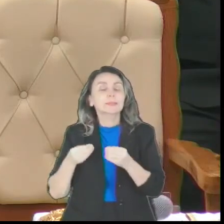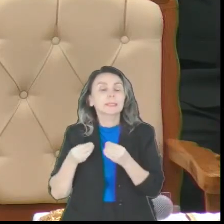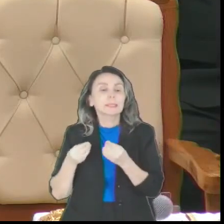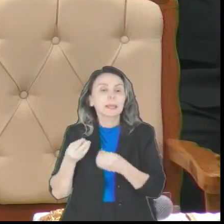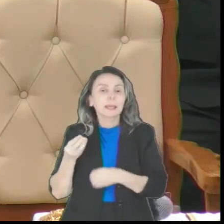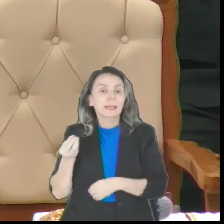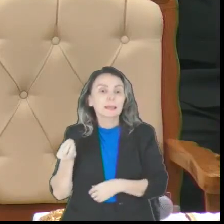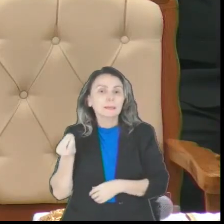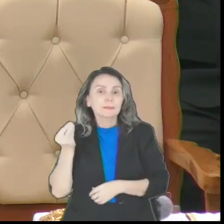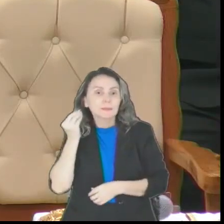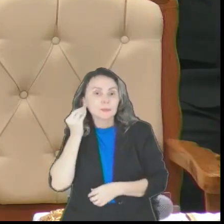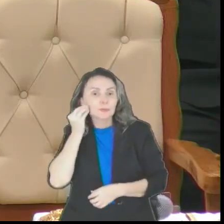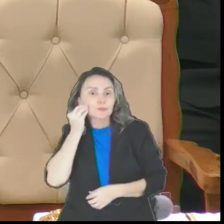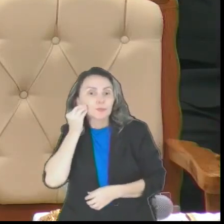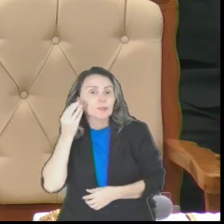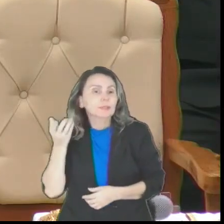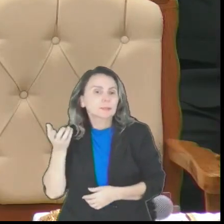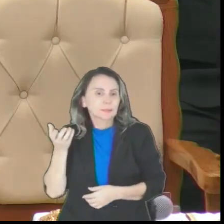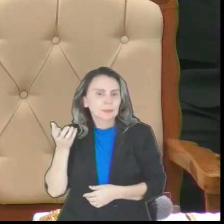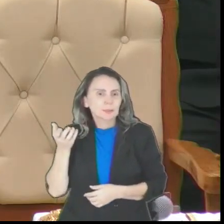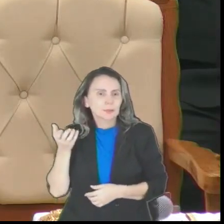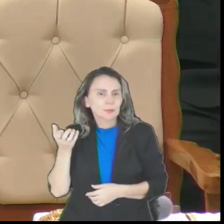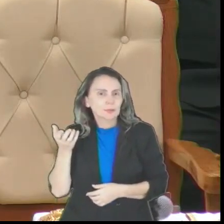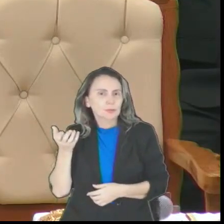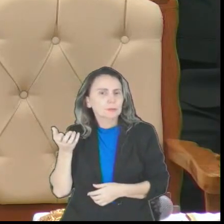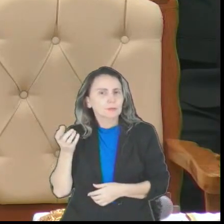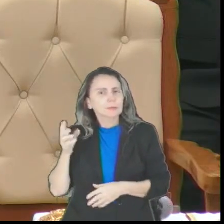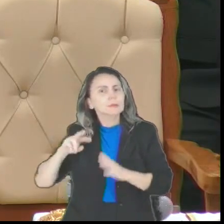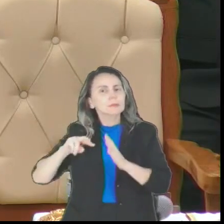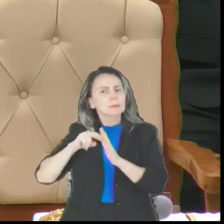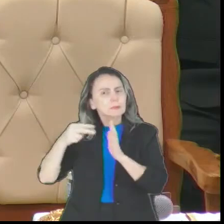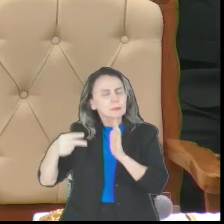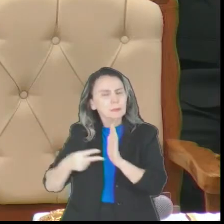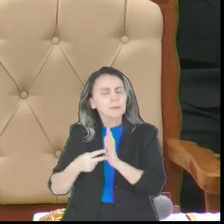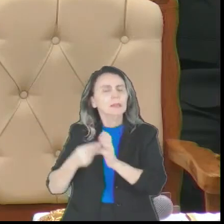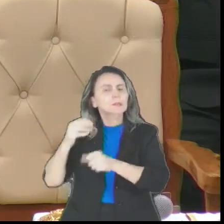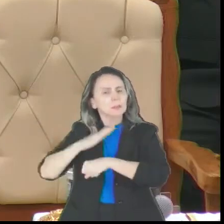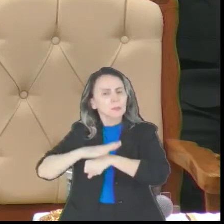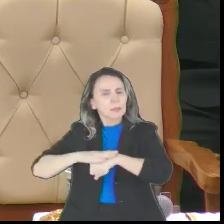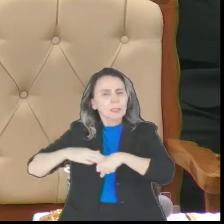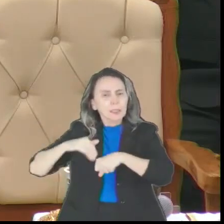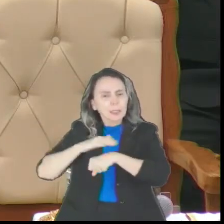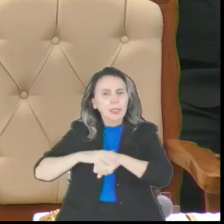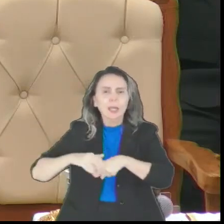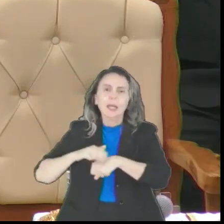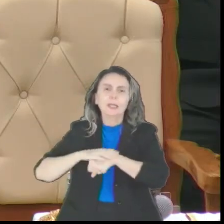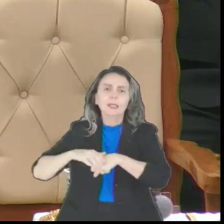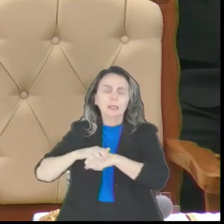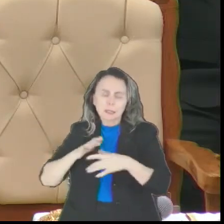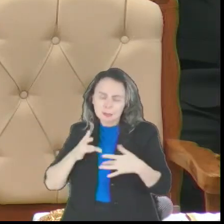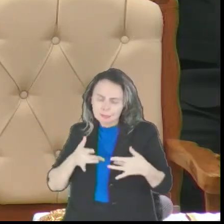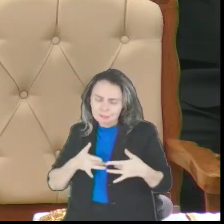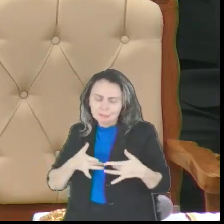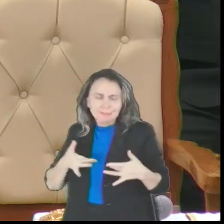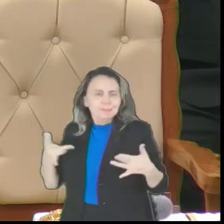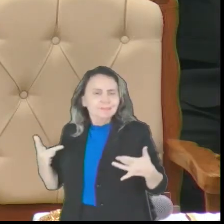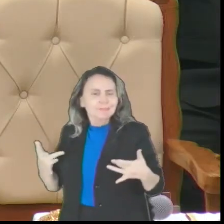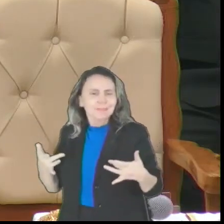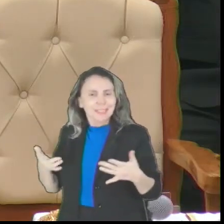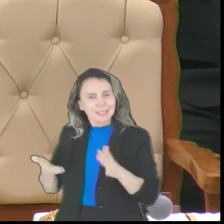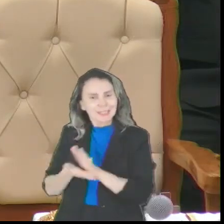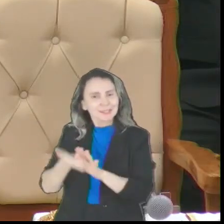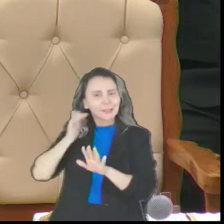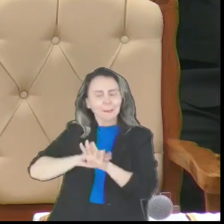de um beijo de ver as pessoas, mas é um beijo de carinho, de uma saudação fraternal, de que você é bem-vindo na